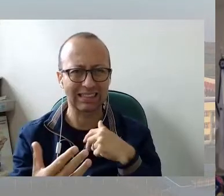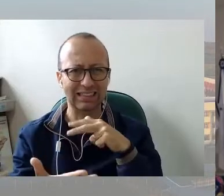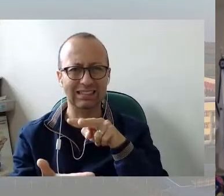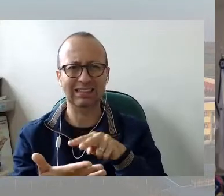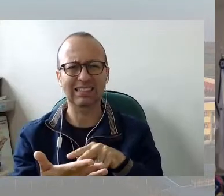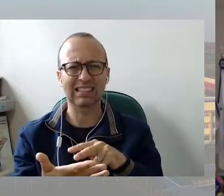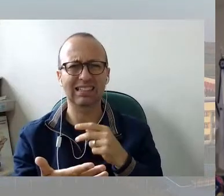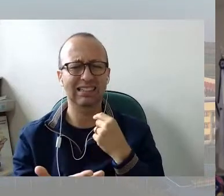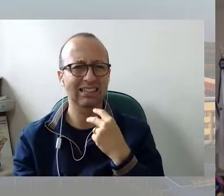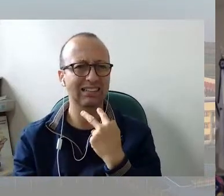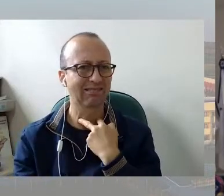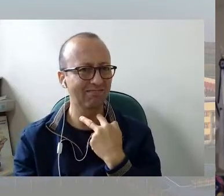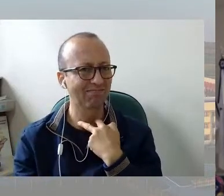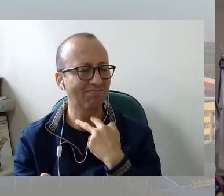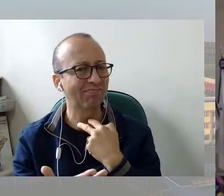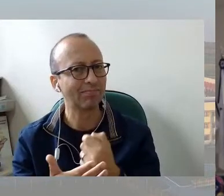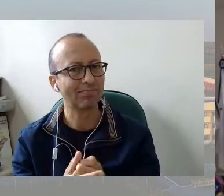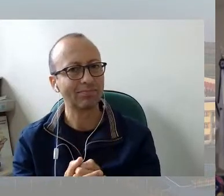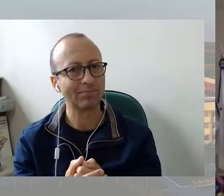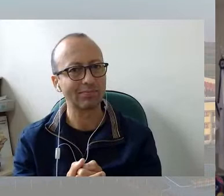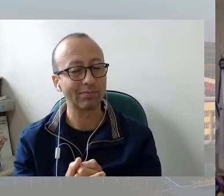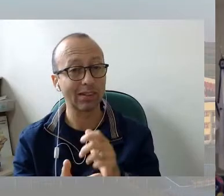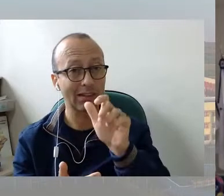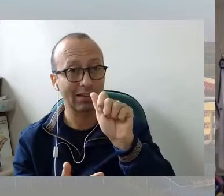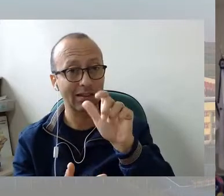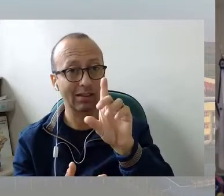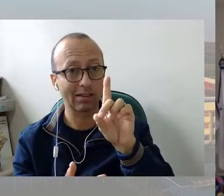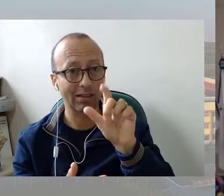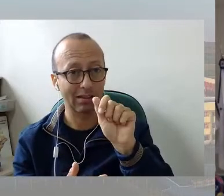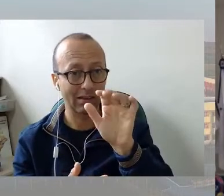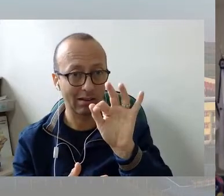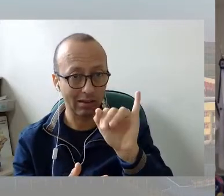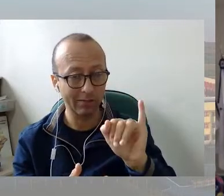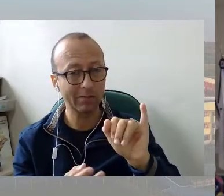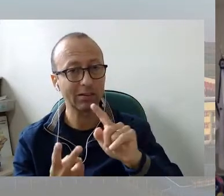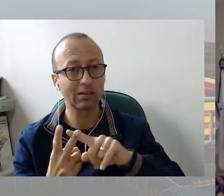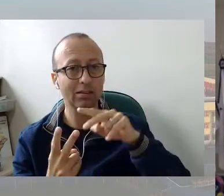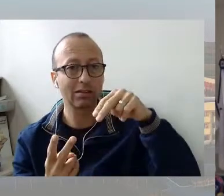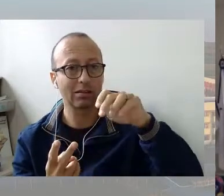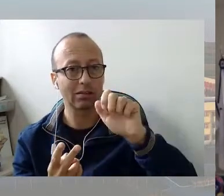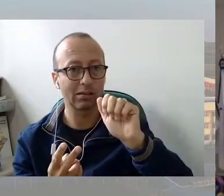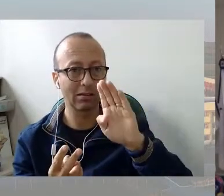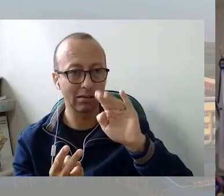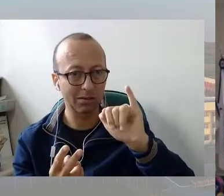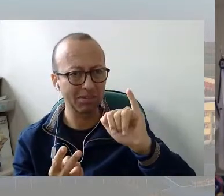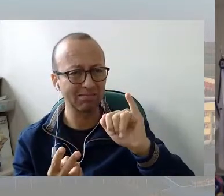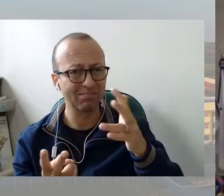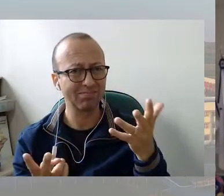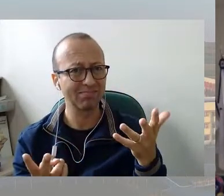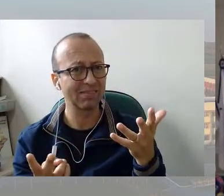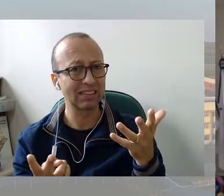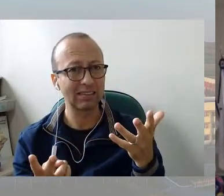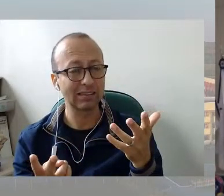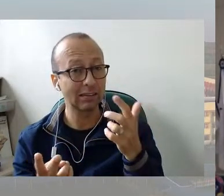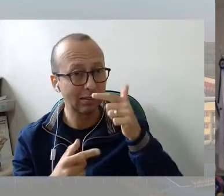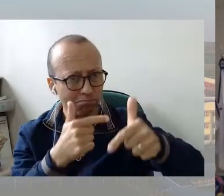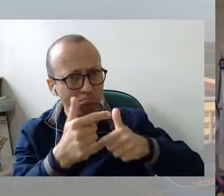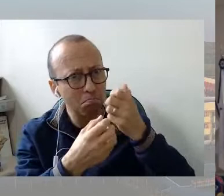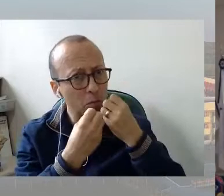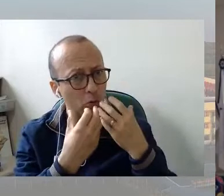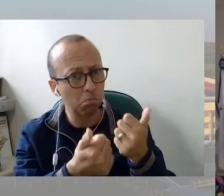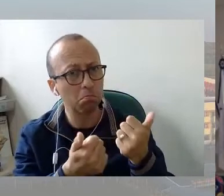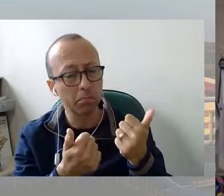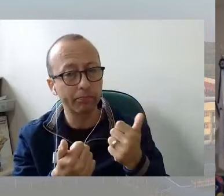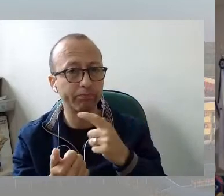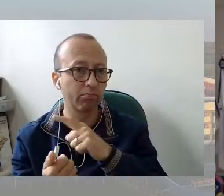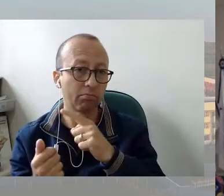que compromete o belo trabalho que a Dafis Neab vem fazendo, que matou junto a verdade. Eu acho que,